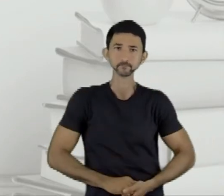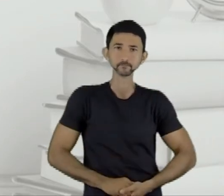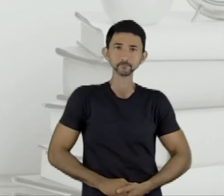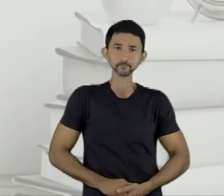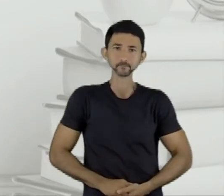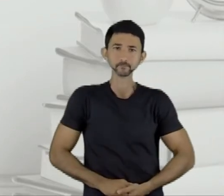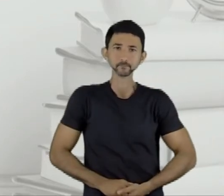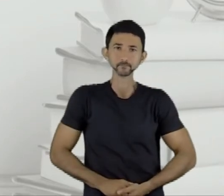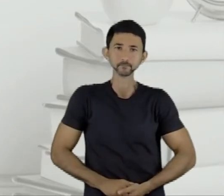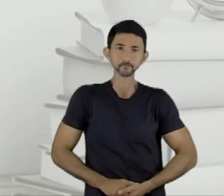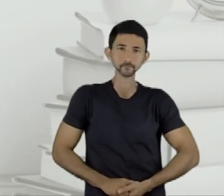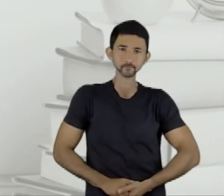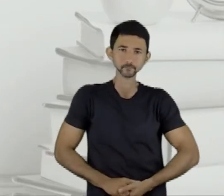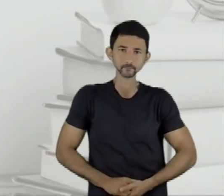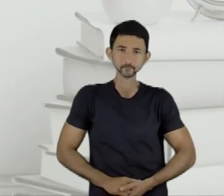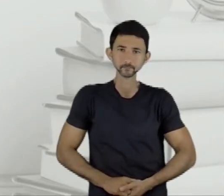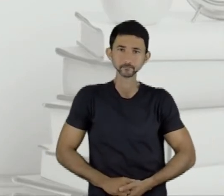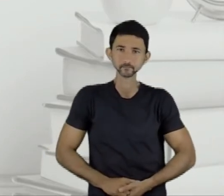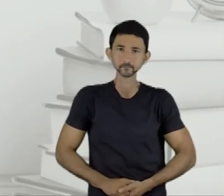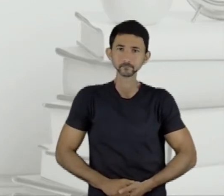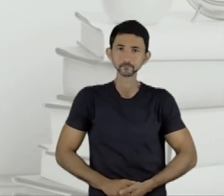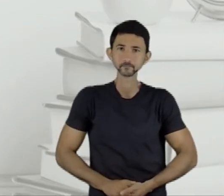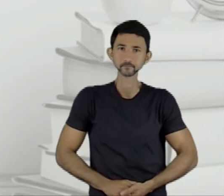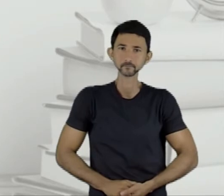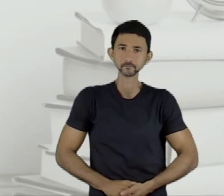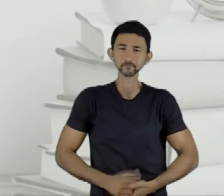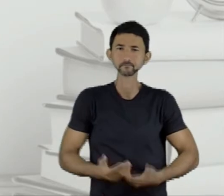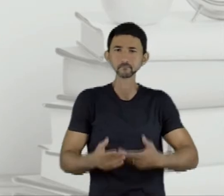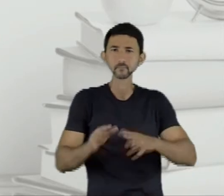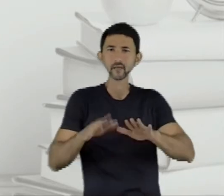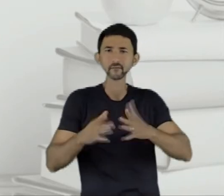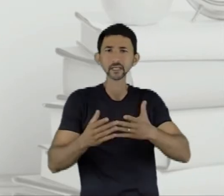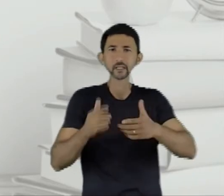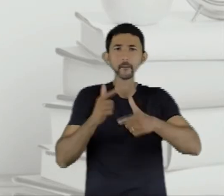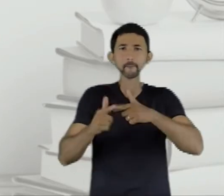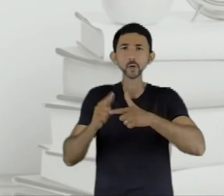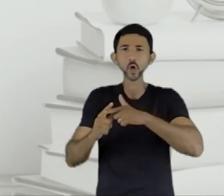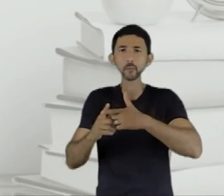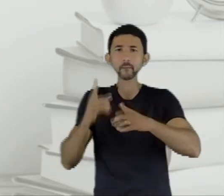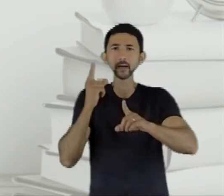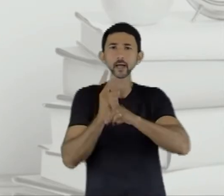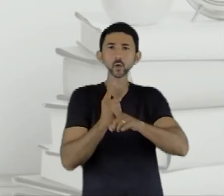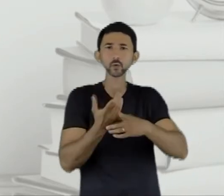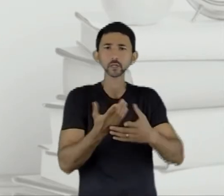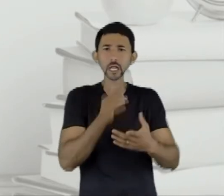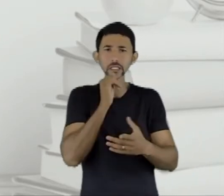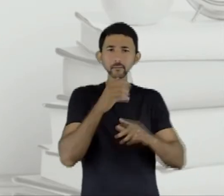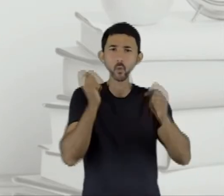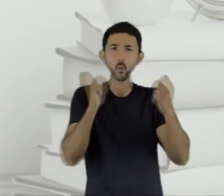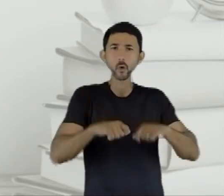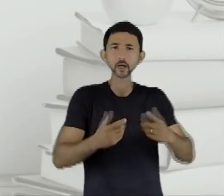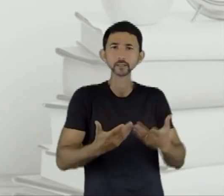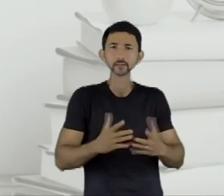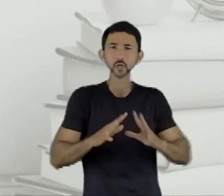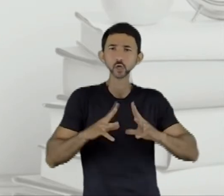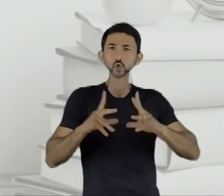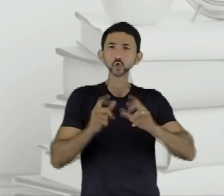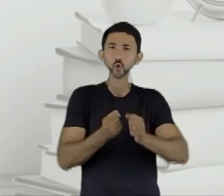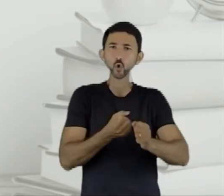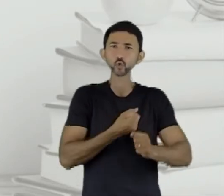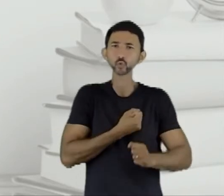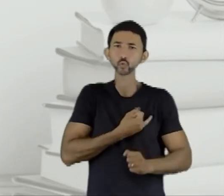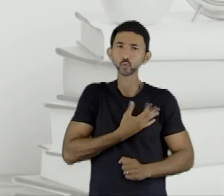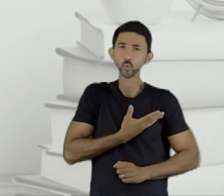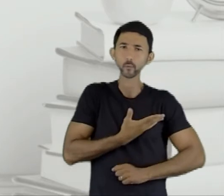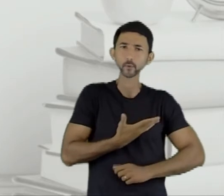ser localizados na reta numérica, certo? O problema, às vezes, é localizá-los, mas eu posso garantir para você que todos os números podem